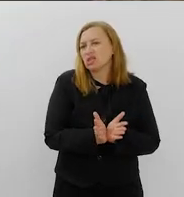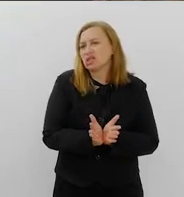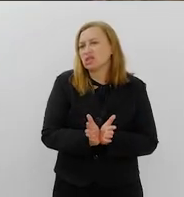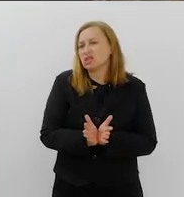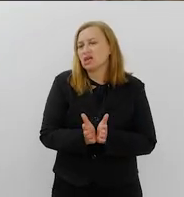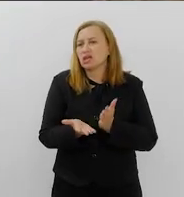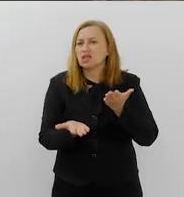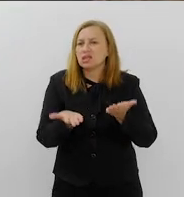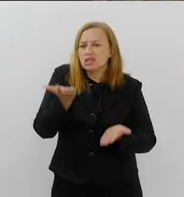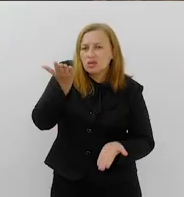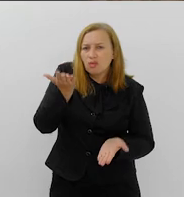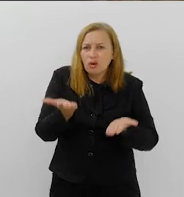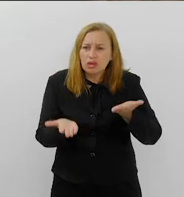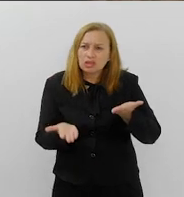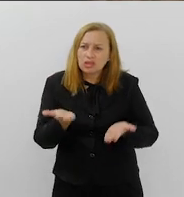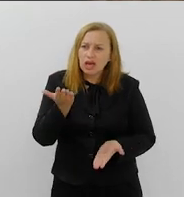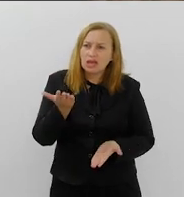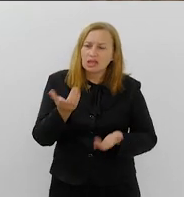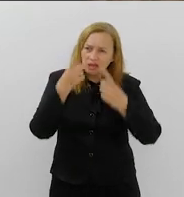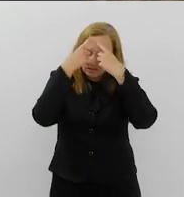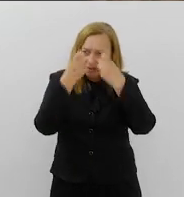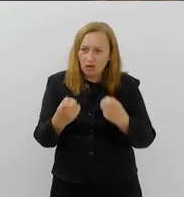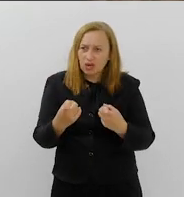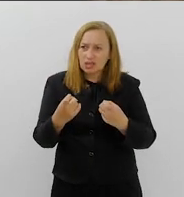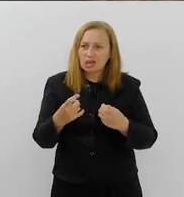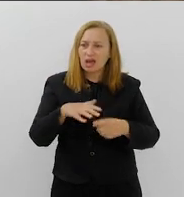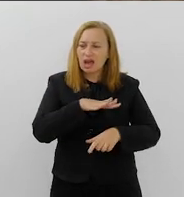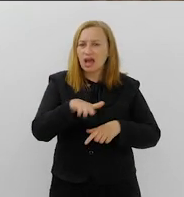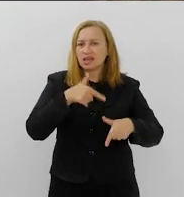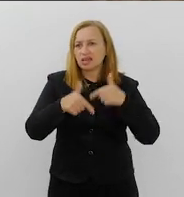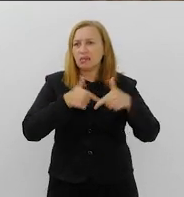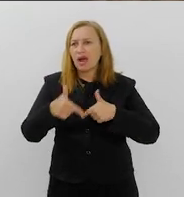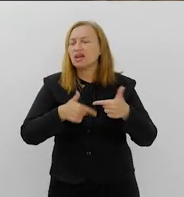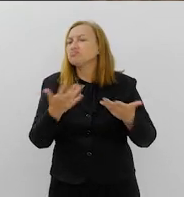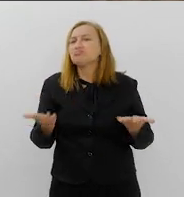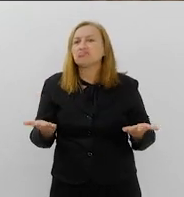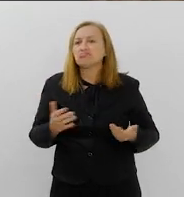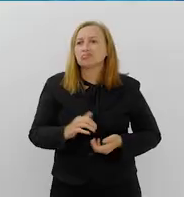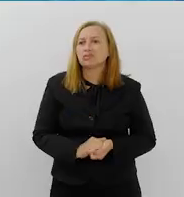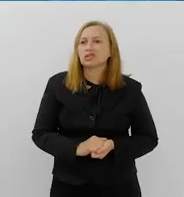pobreza, desigualdade, violência, discriminação, ambiente de trabalho?